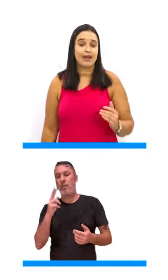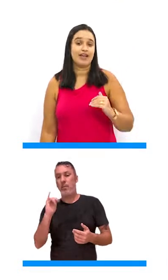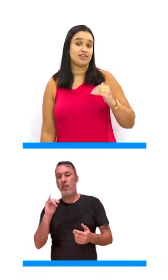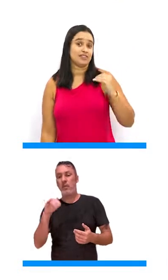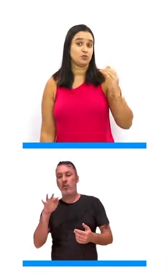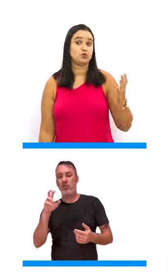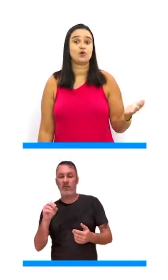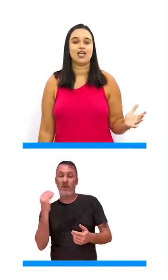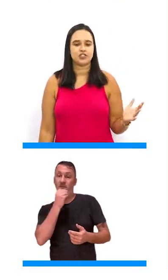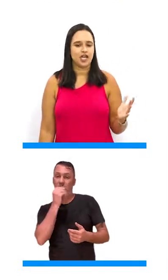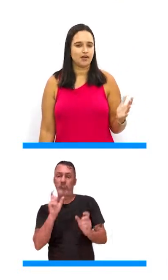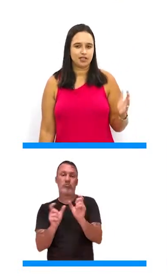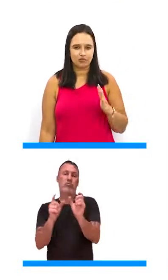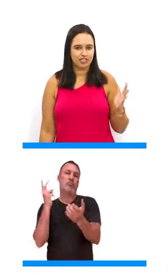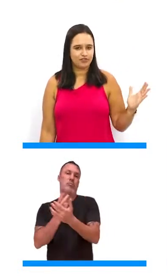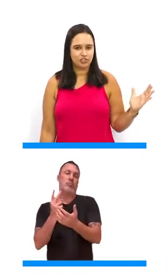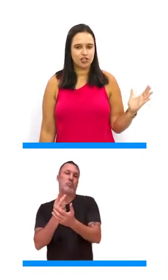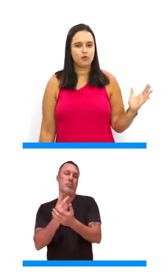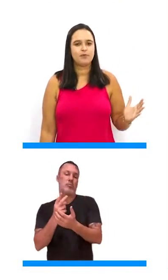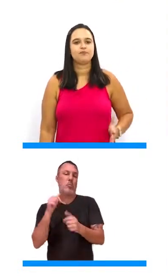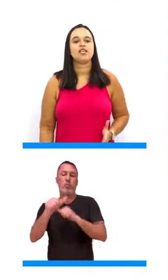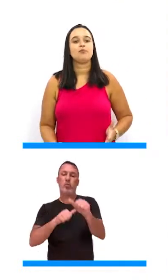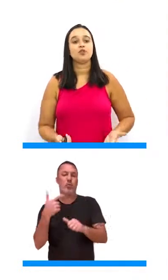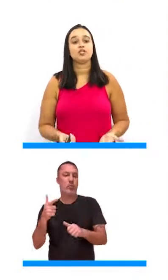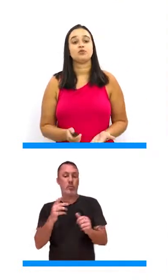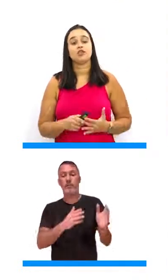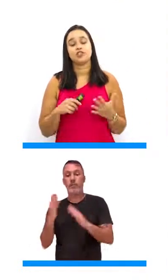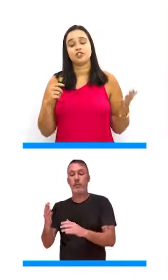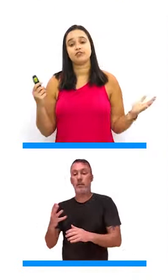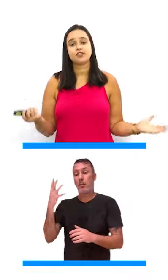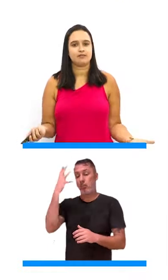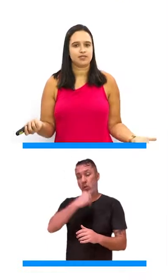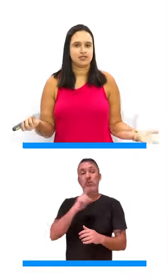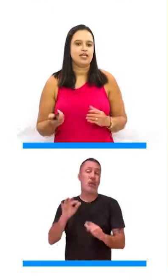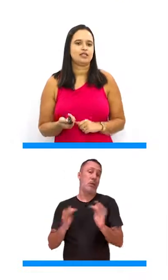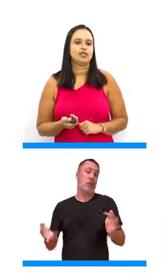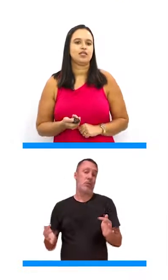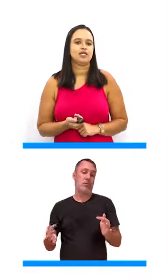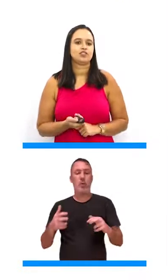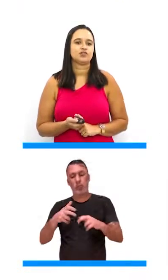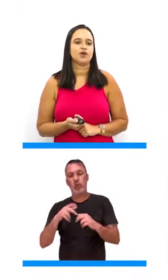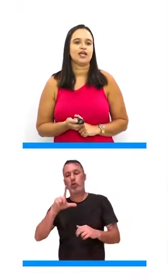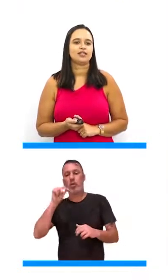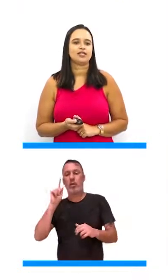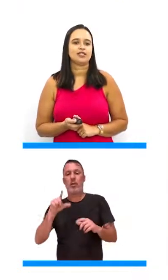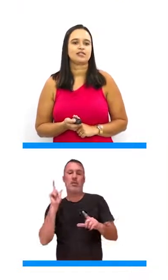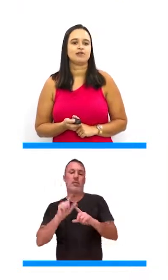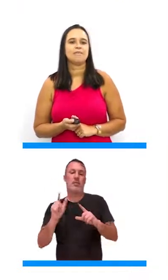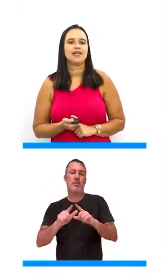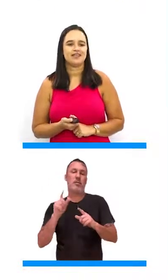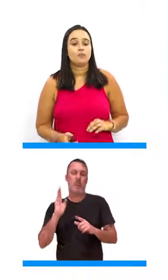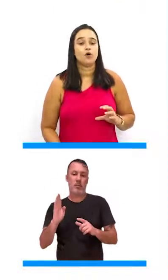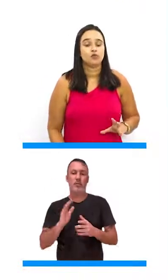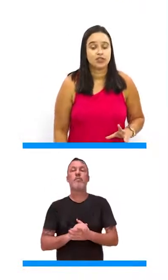a palavra tem um único radical, ela não deriva de nenhuma. E bonito, um adjetivo simples. Então, alternativa correta,